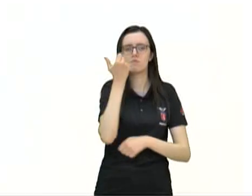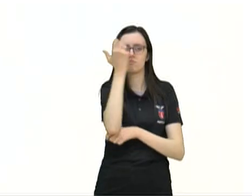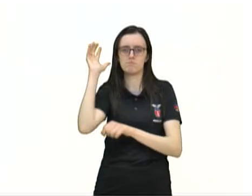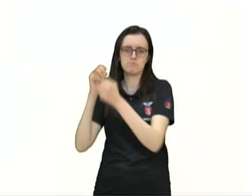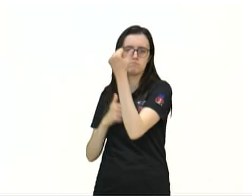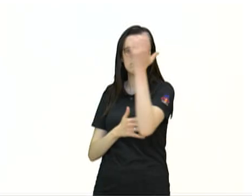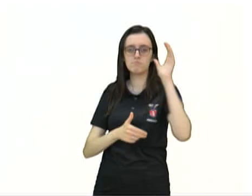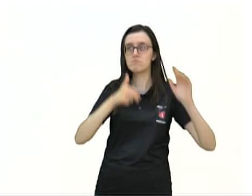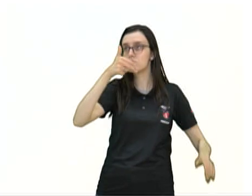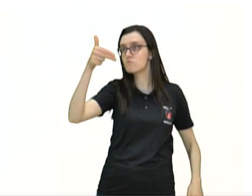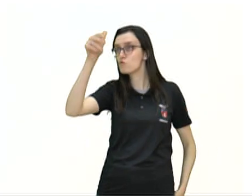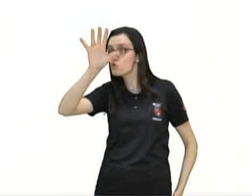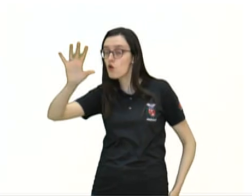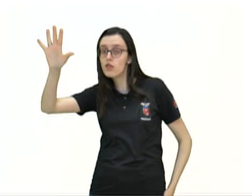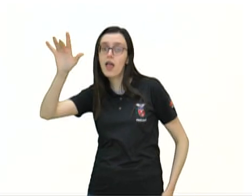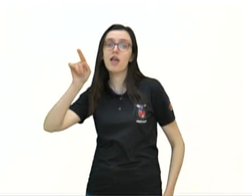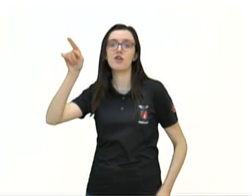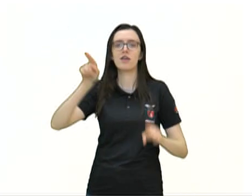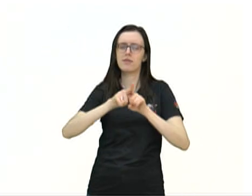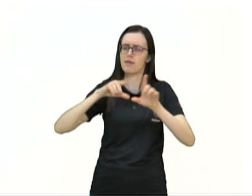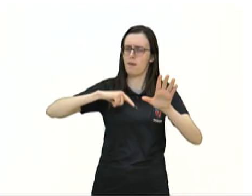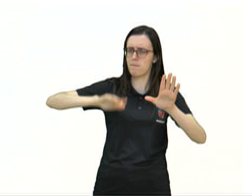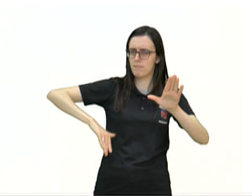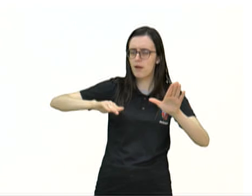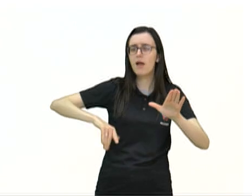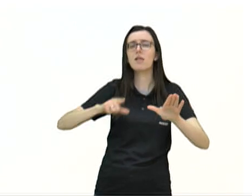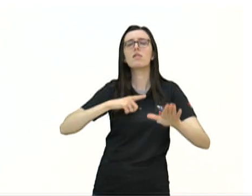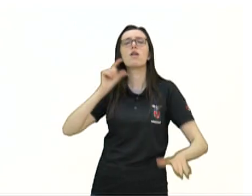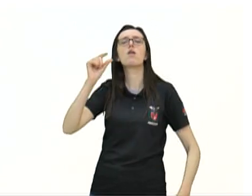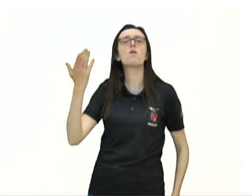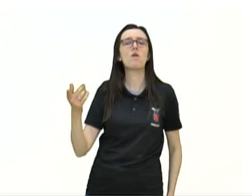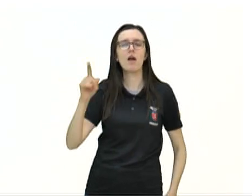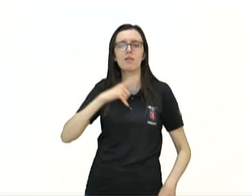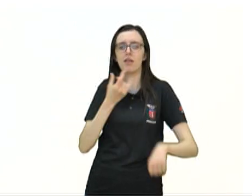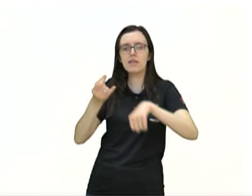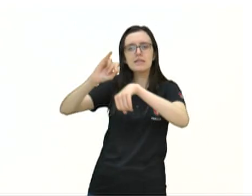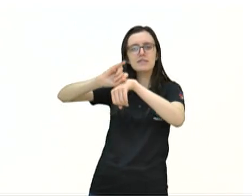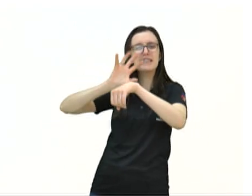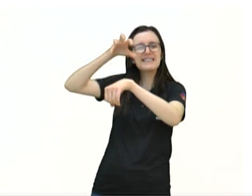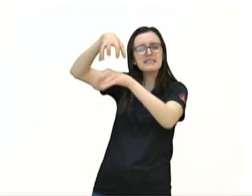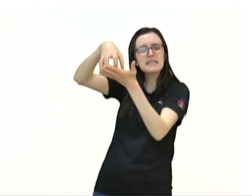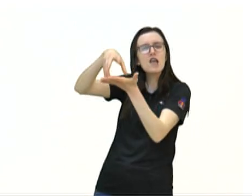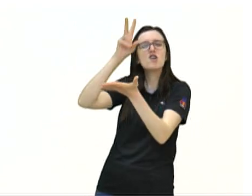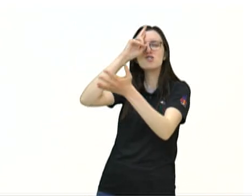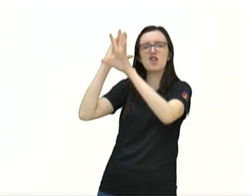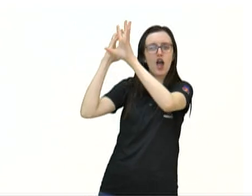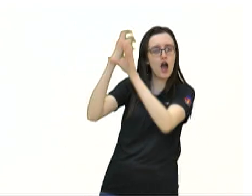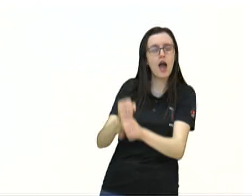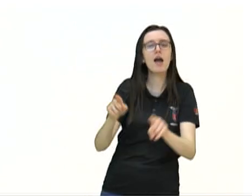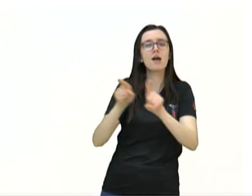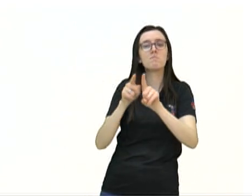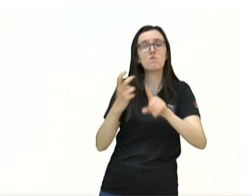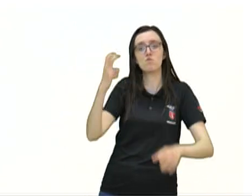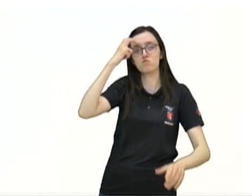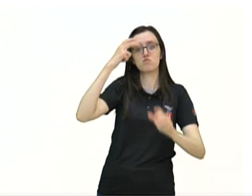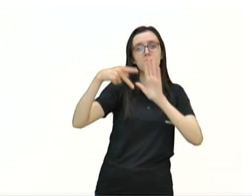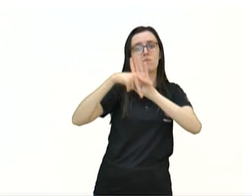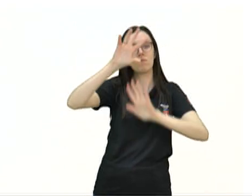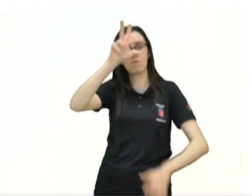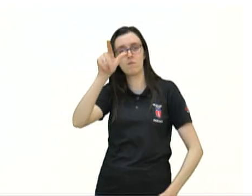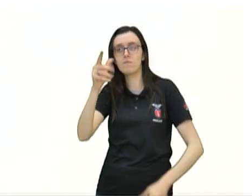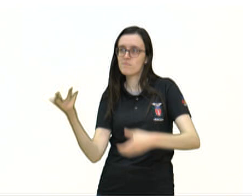O nordeste, além, né, das praias, nós temos lá centros históricos e a cultura afro-brasileira.